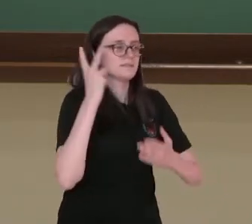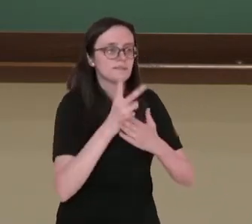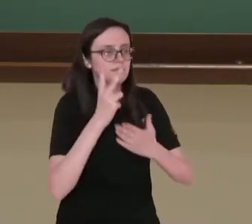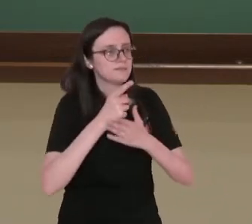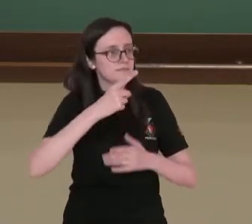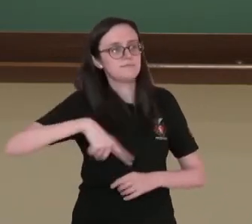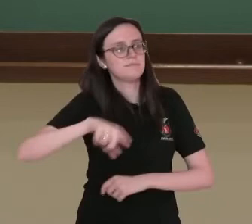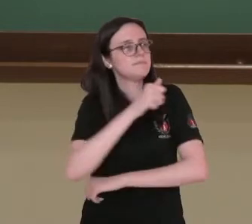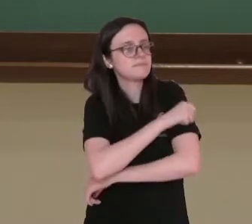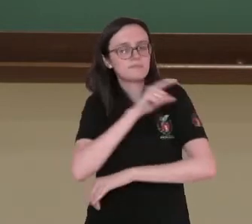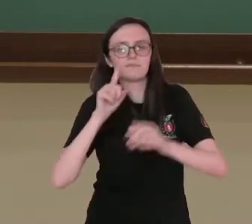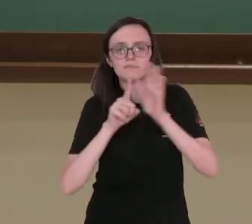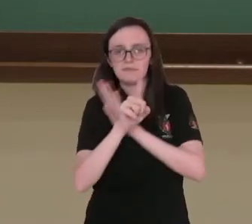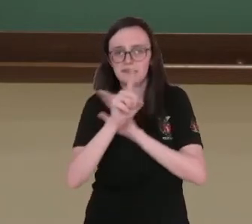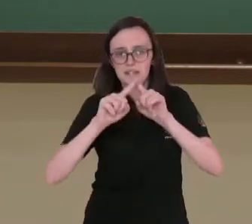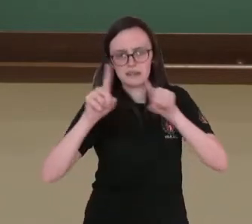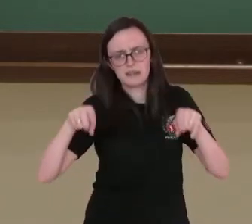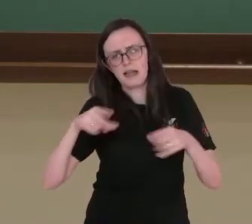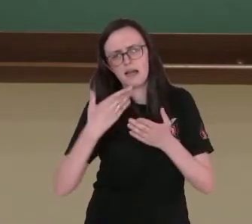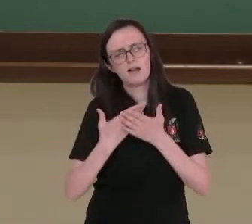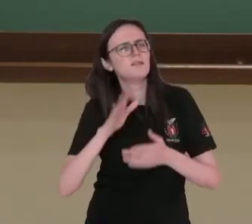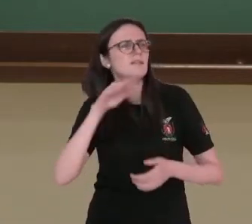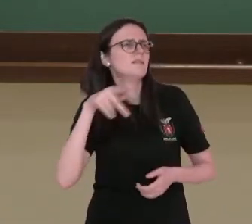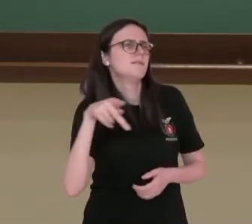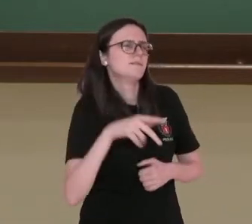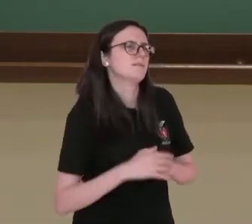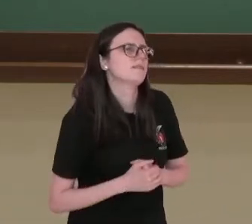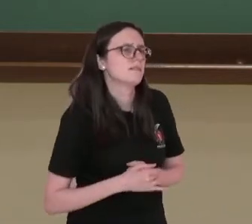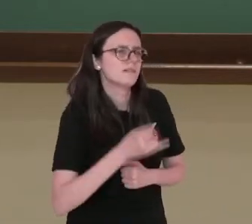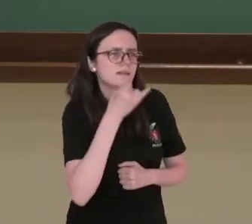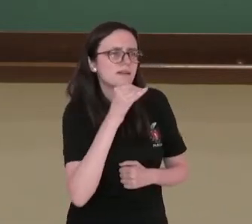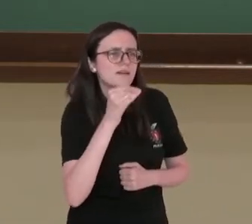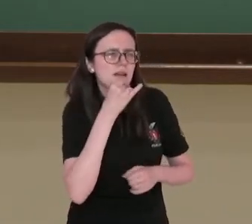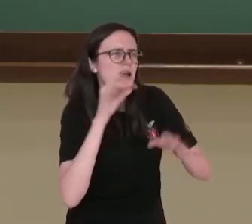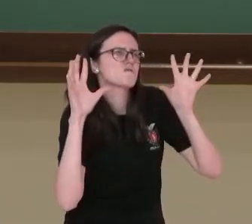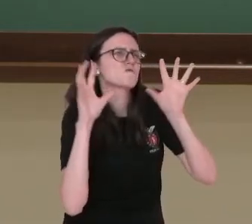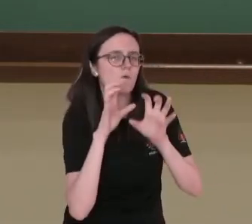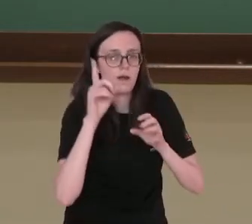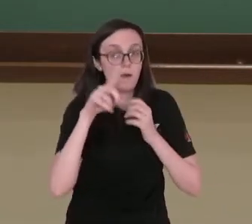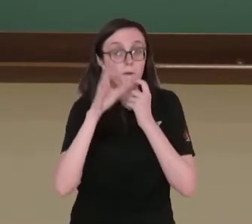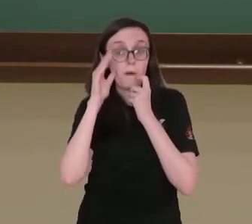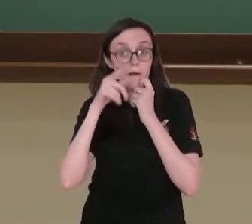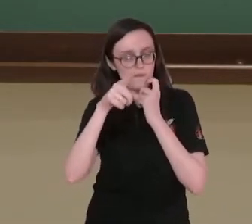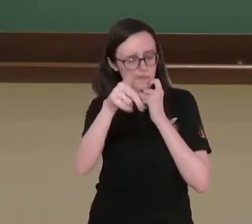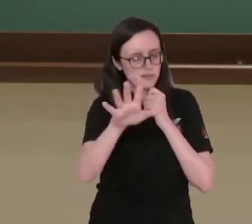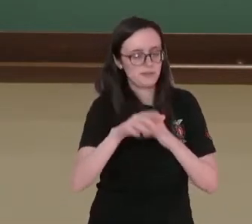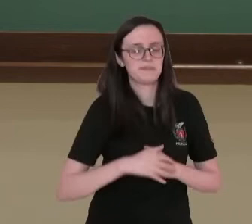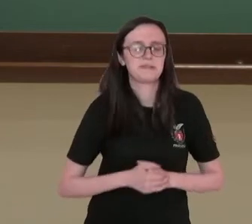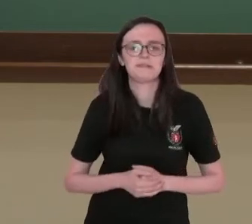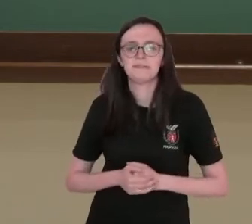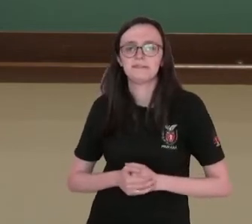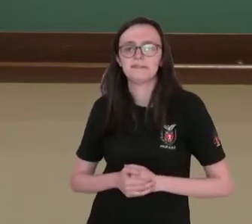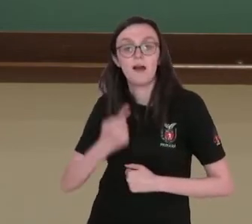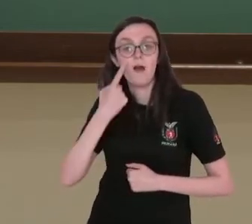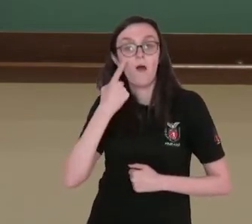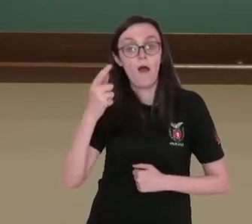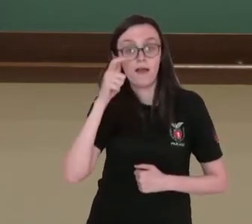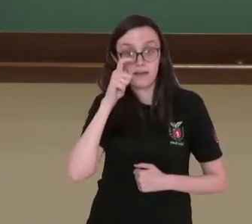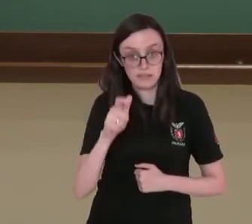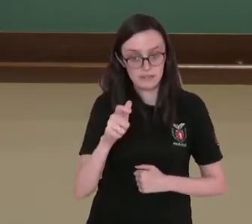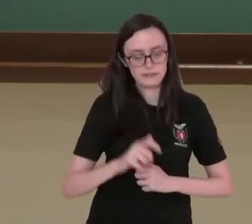alunos perguntam em sala, professor, e a tal da energia escura? É uma curiosidade para você. Galera, olha que